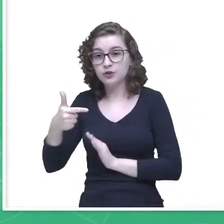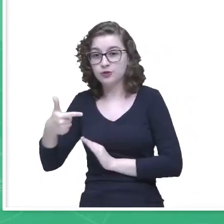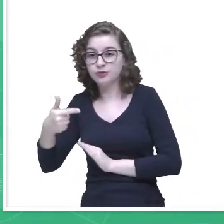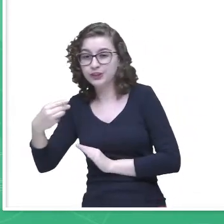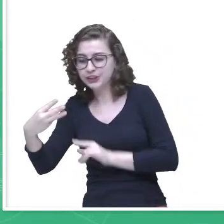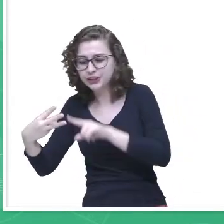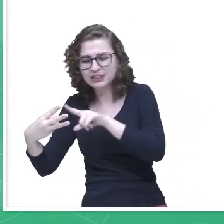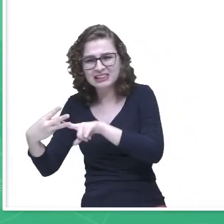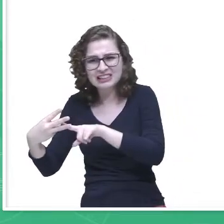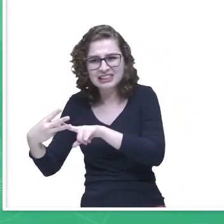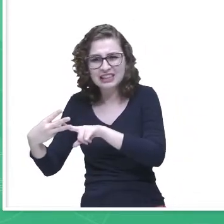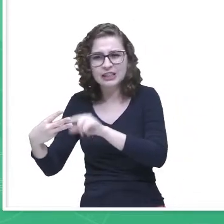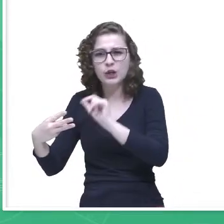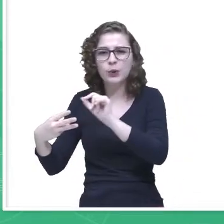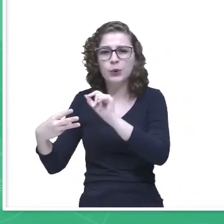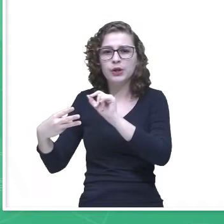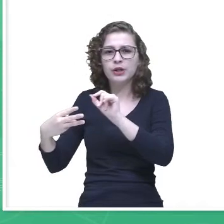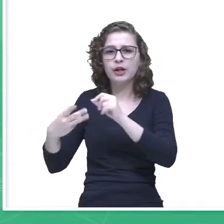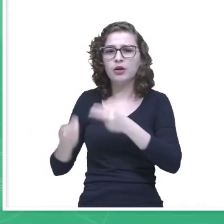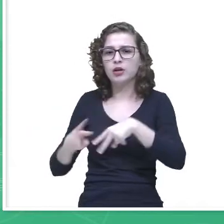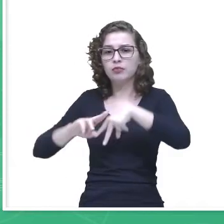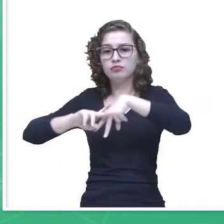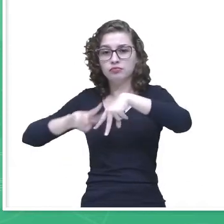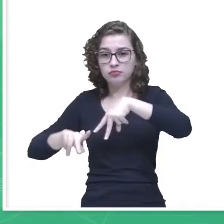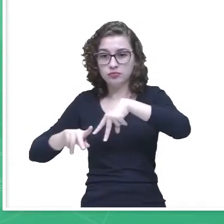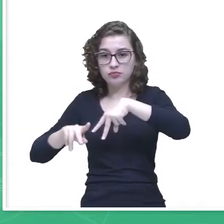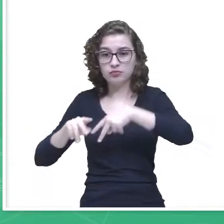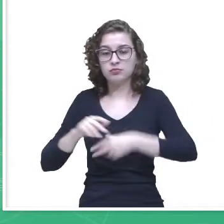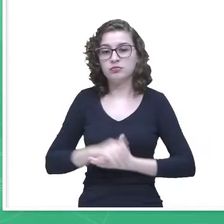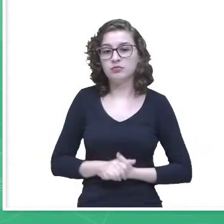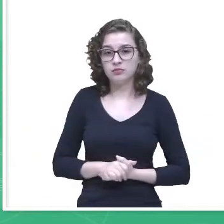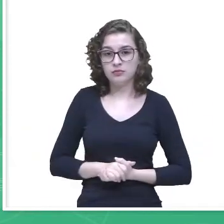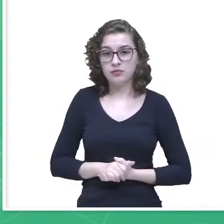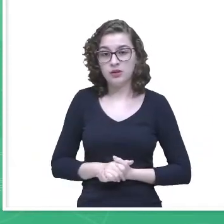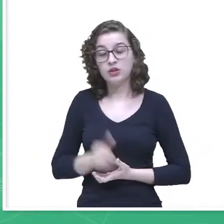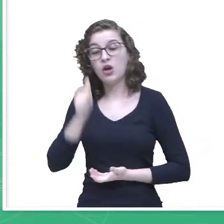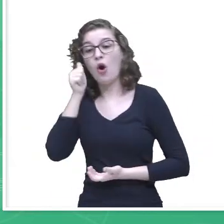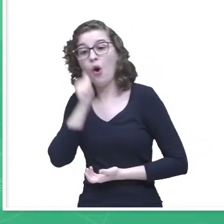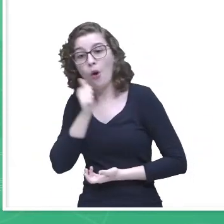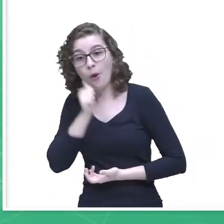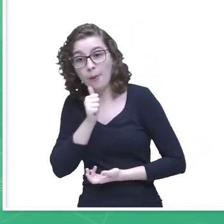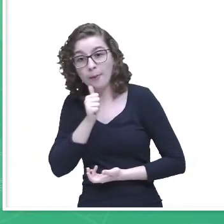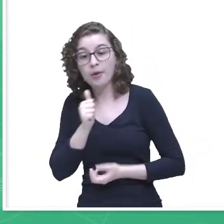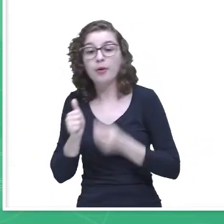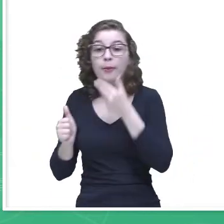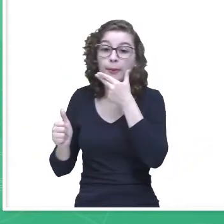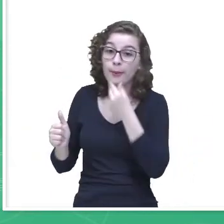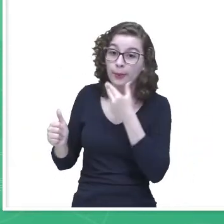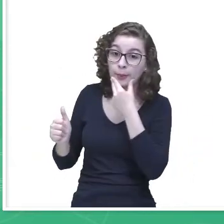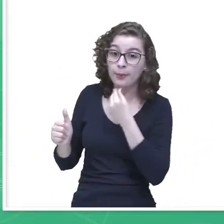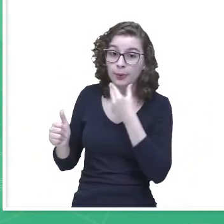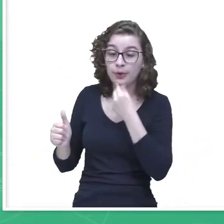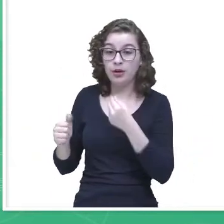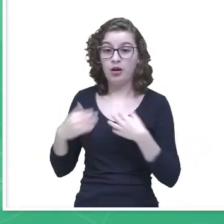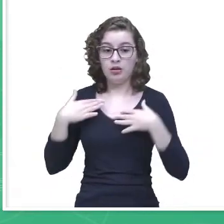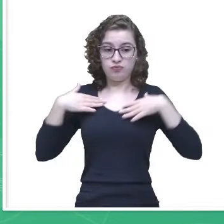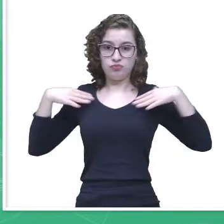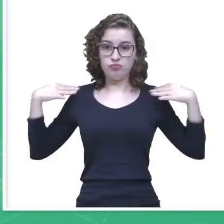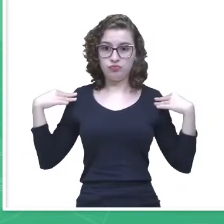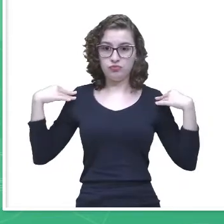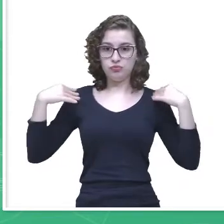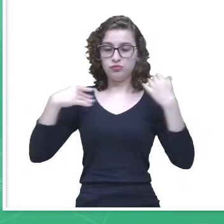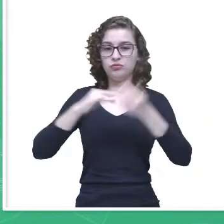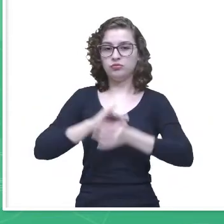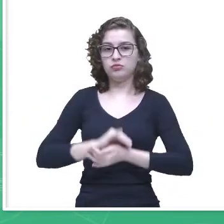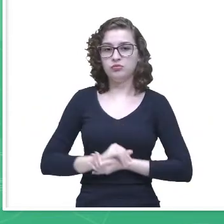é o par de cromossomos sexuais. Eles vão nos dizer se vamos ser homens, vão ter estrutura física de homem ou